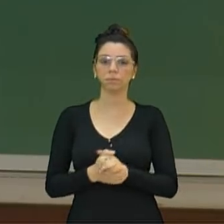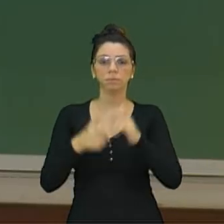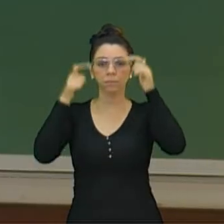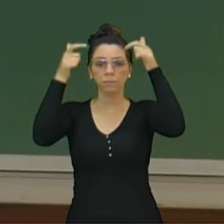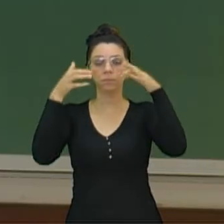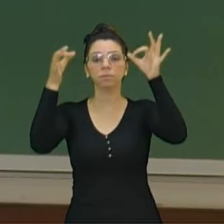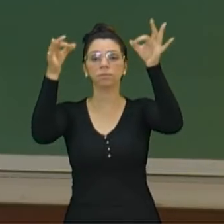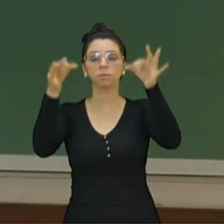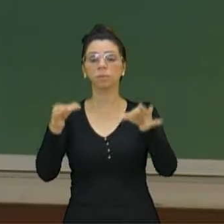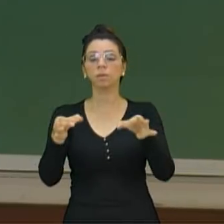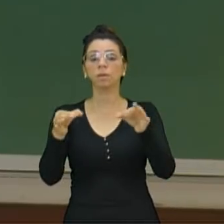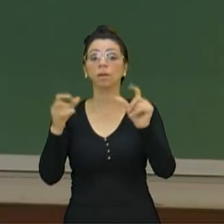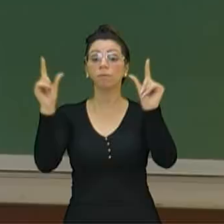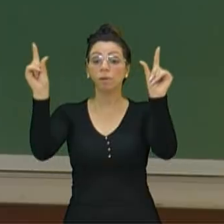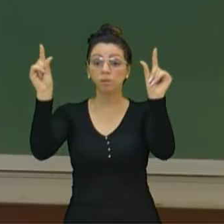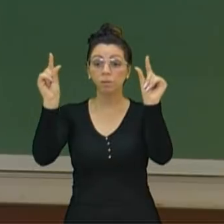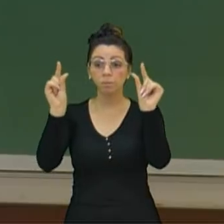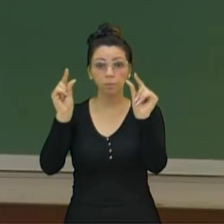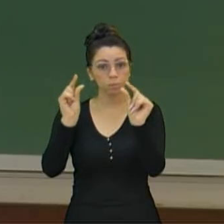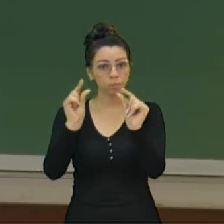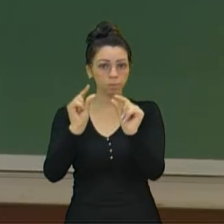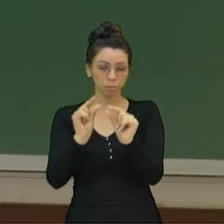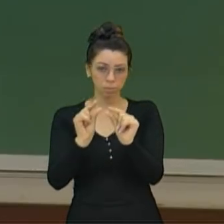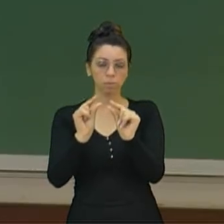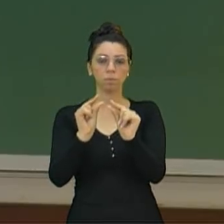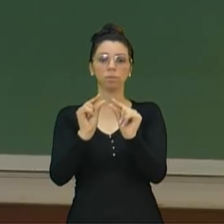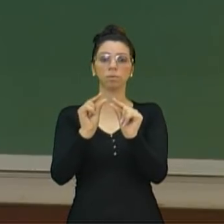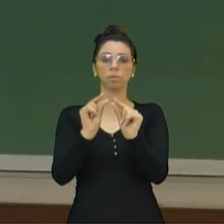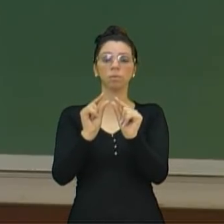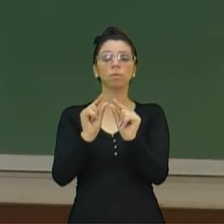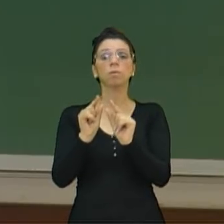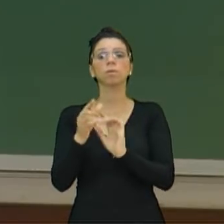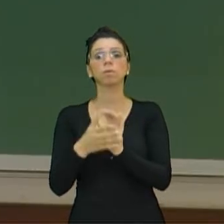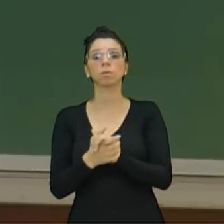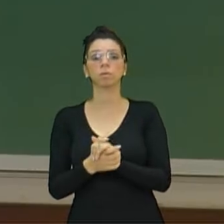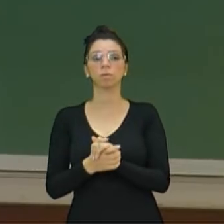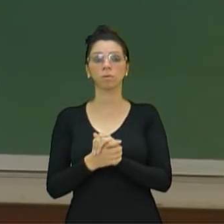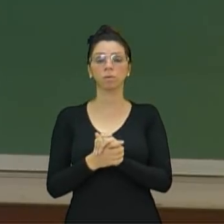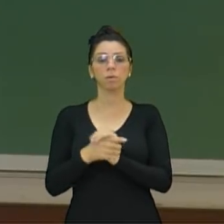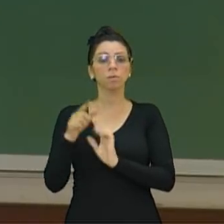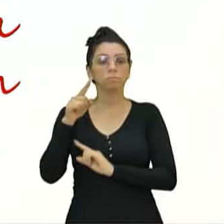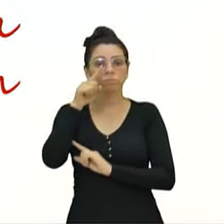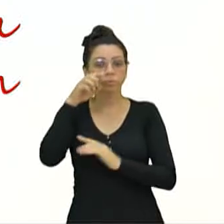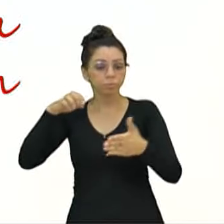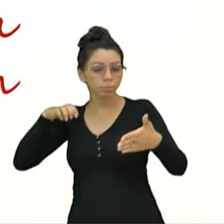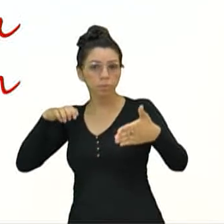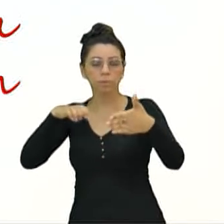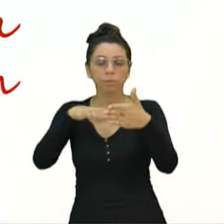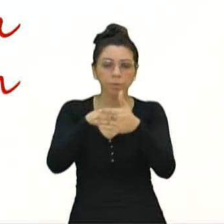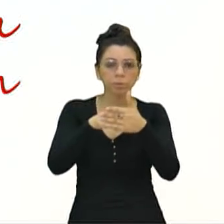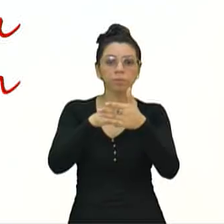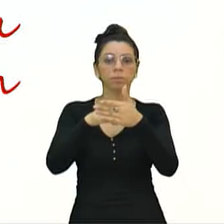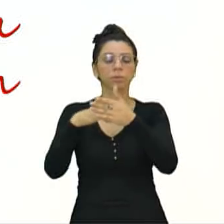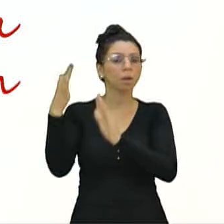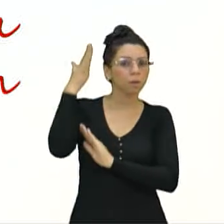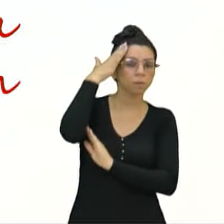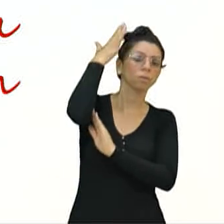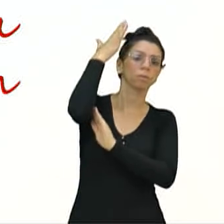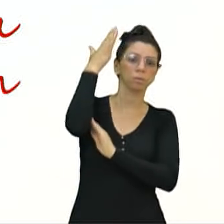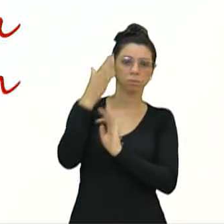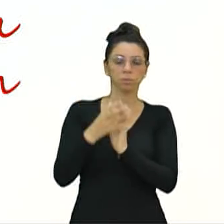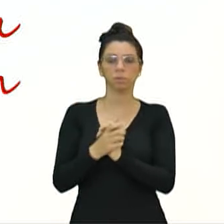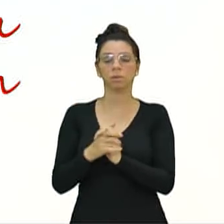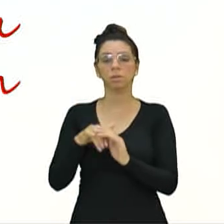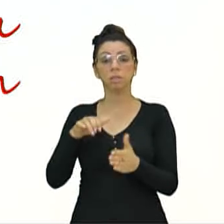corretamente, ele vai minimizar, vai diminuir os efeitos causados por um impacto contra a cabeça do usuário em